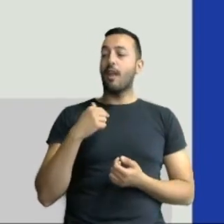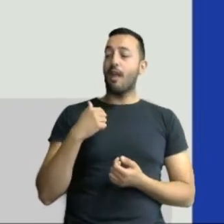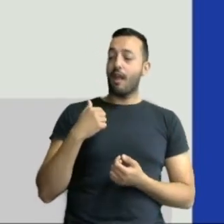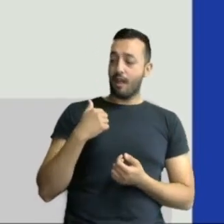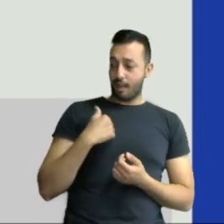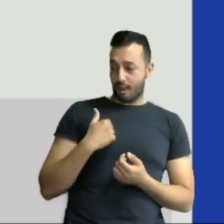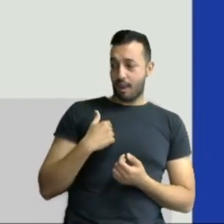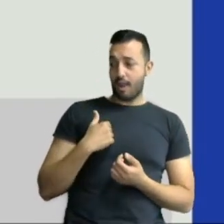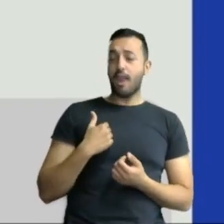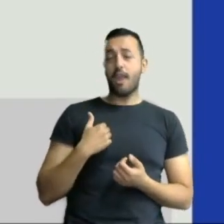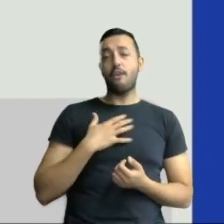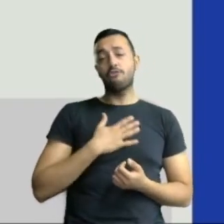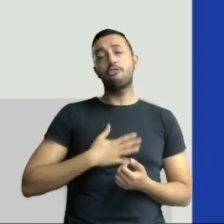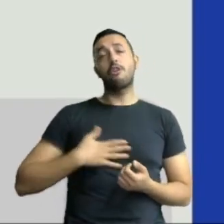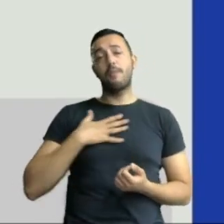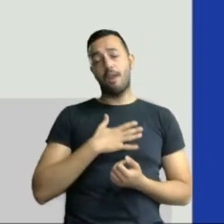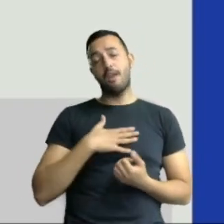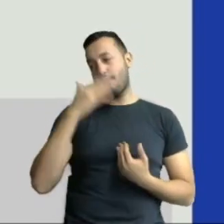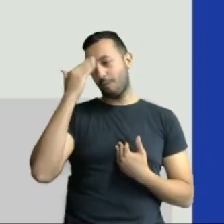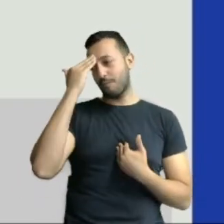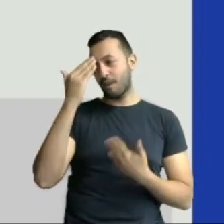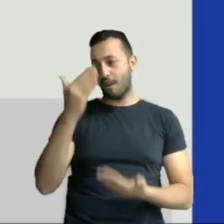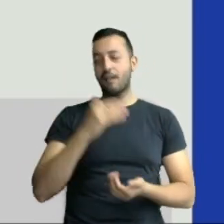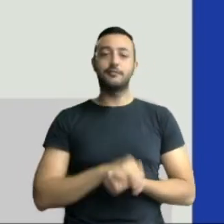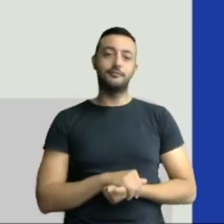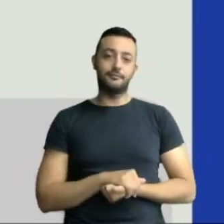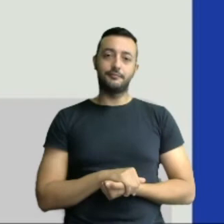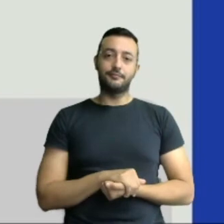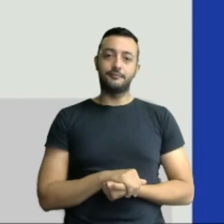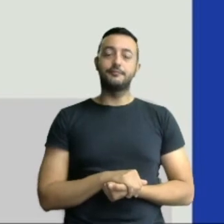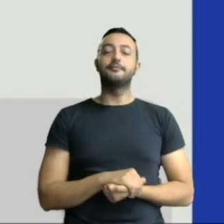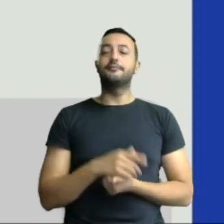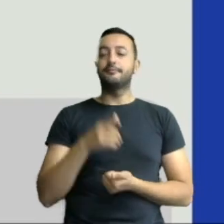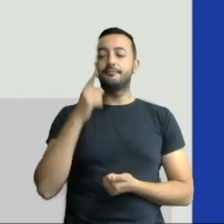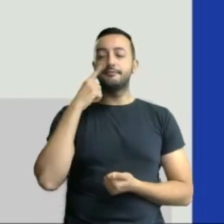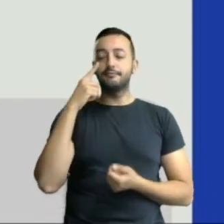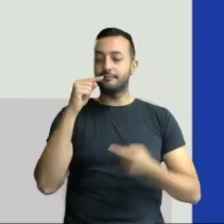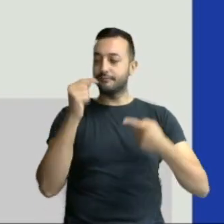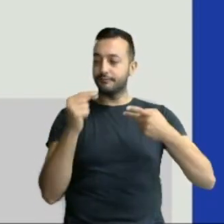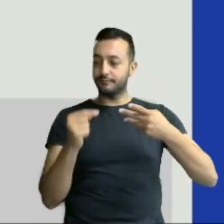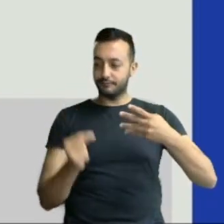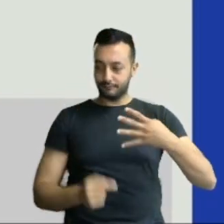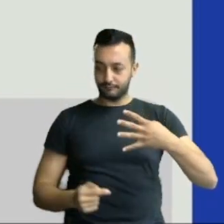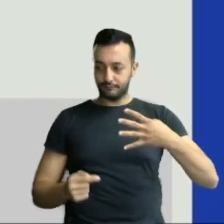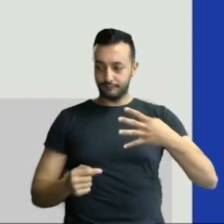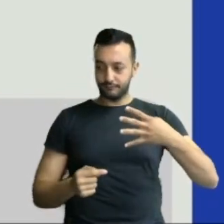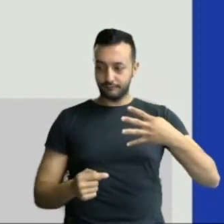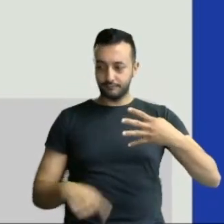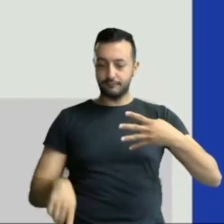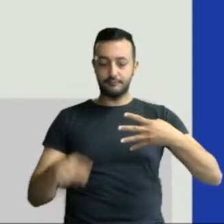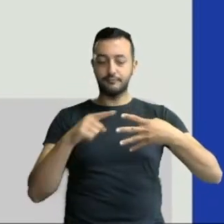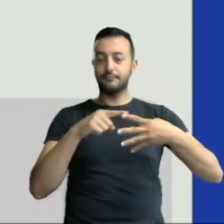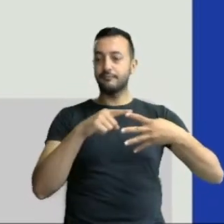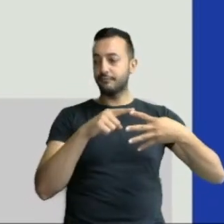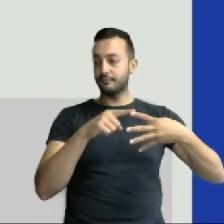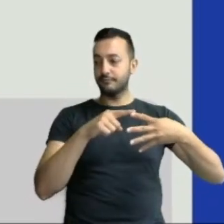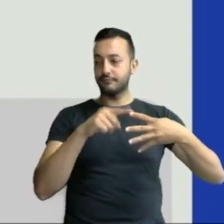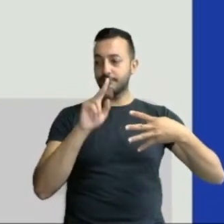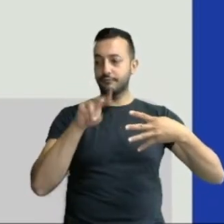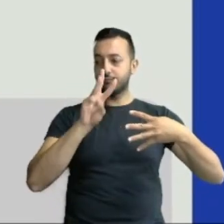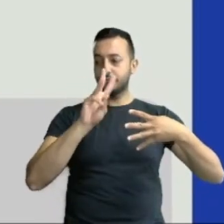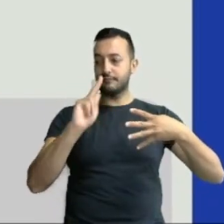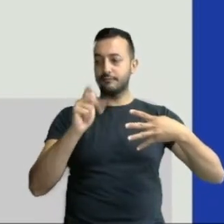quer dizer eu estou bem, obrigado. Vamos lá ver as opções que temos, certo? Na letra A temos